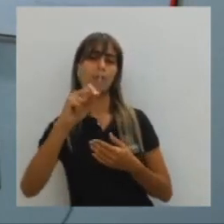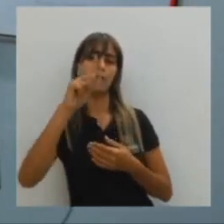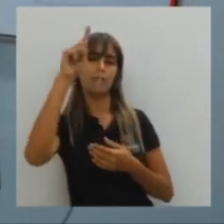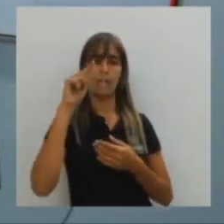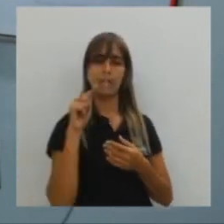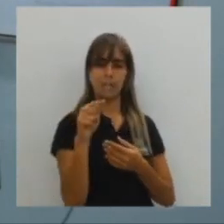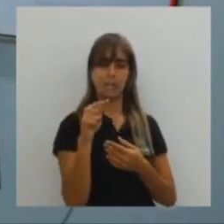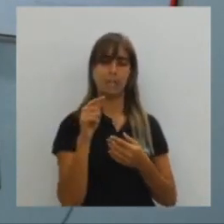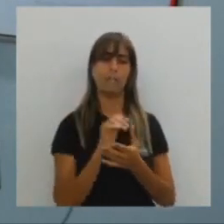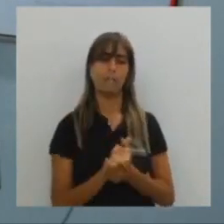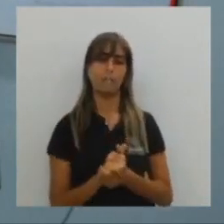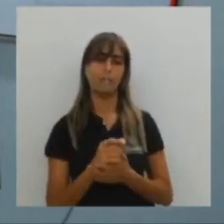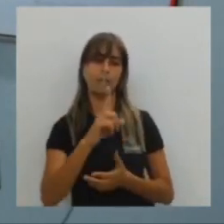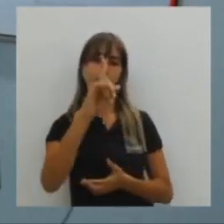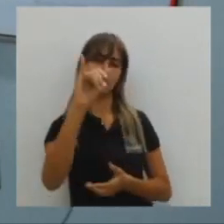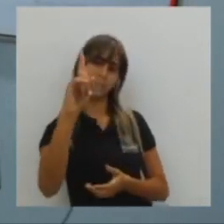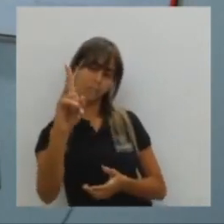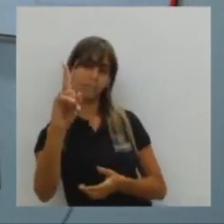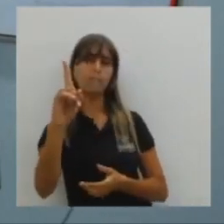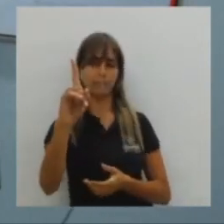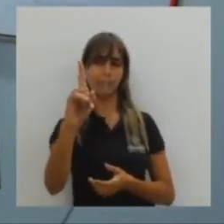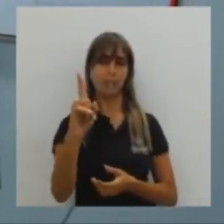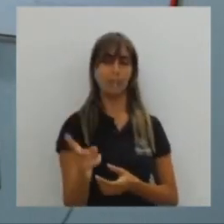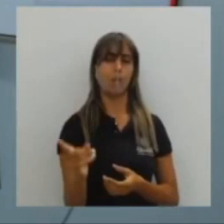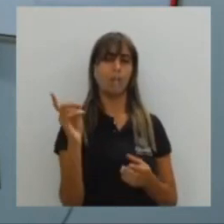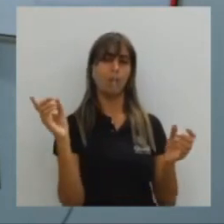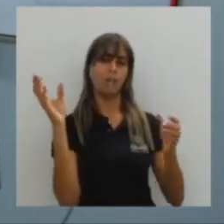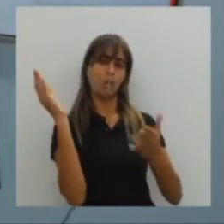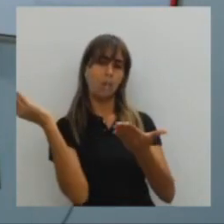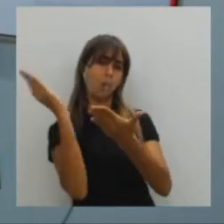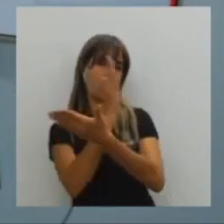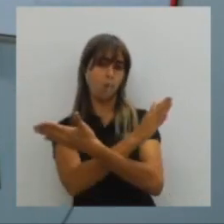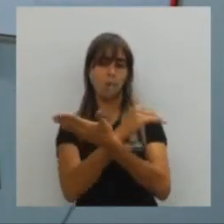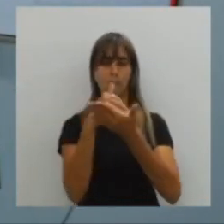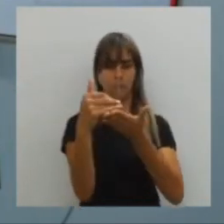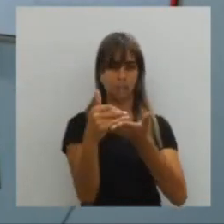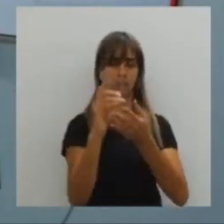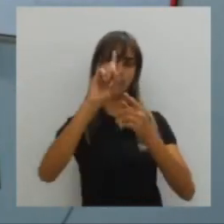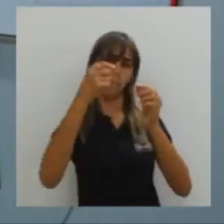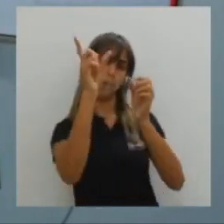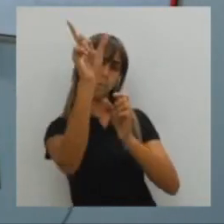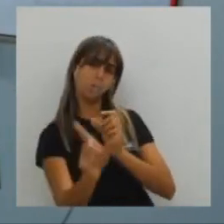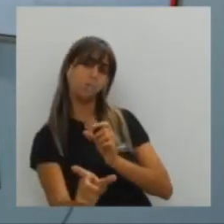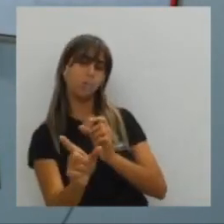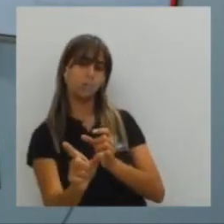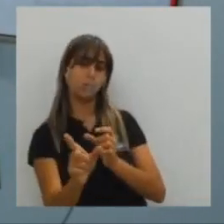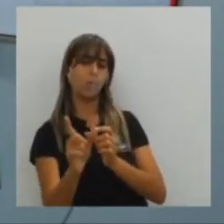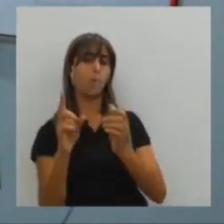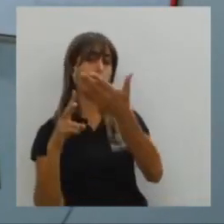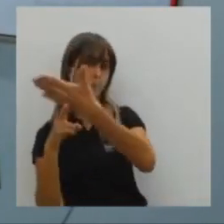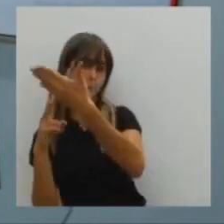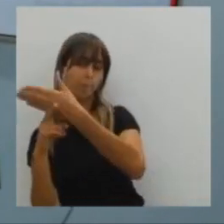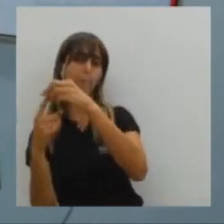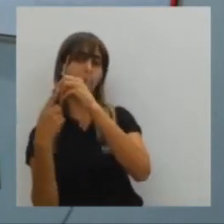na forma abreviada, didn't. Tá? Então coloca esse didn't no começo, depois sujeito, depois o verbo